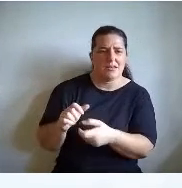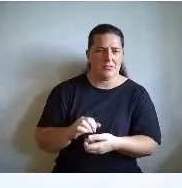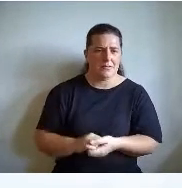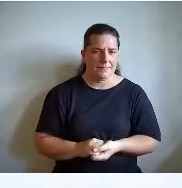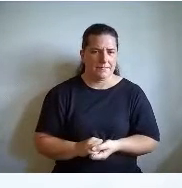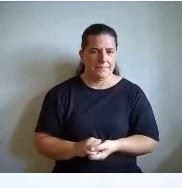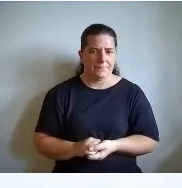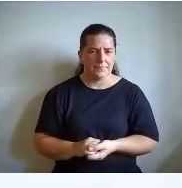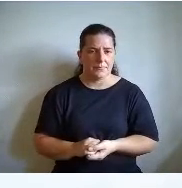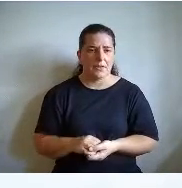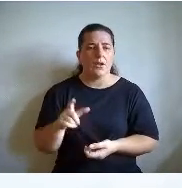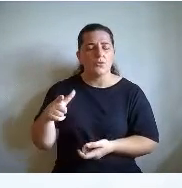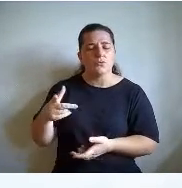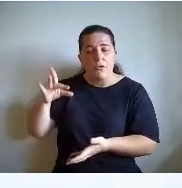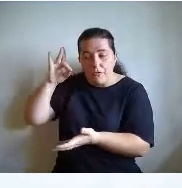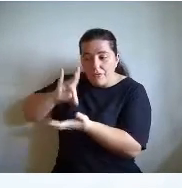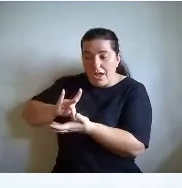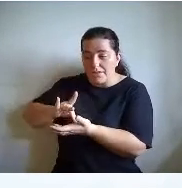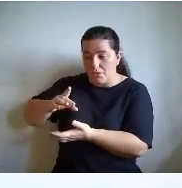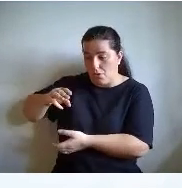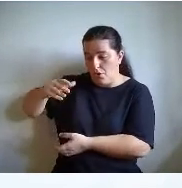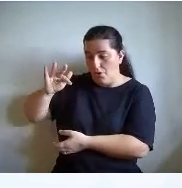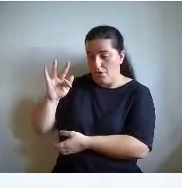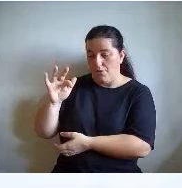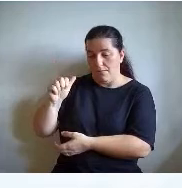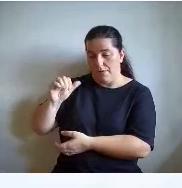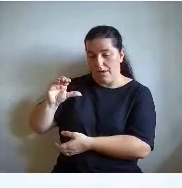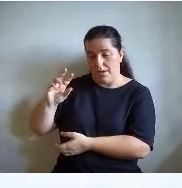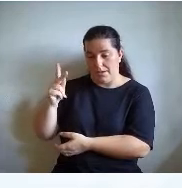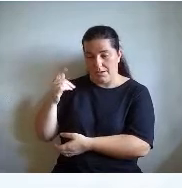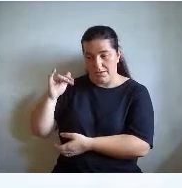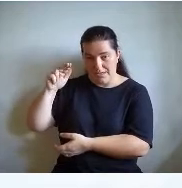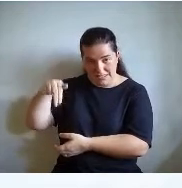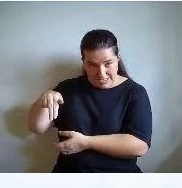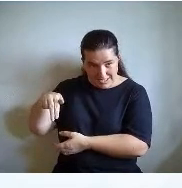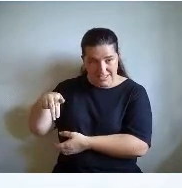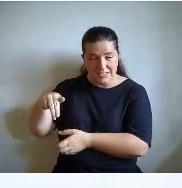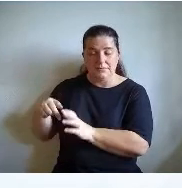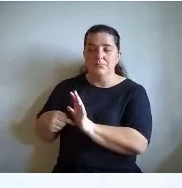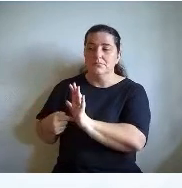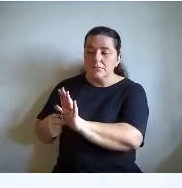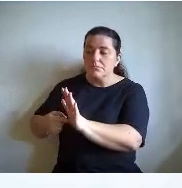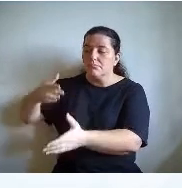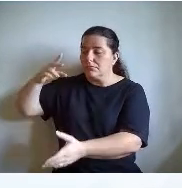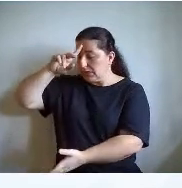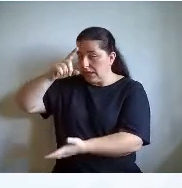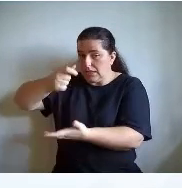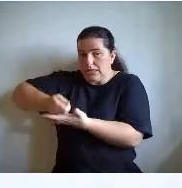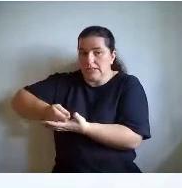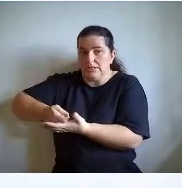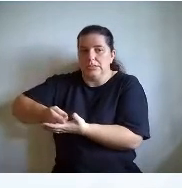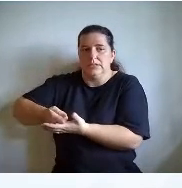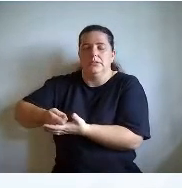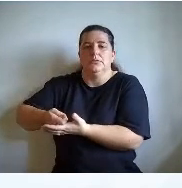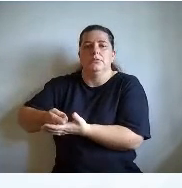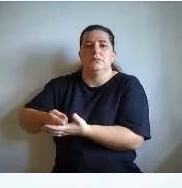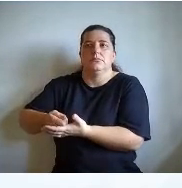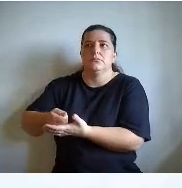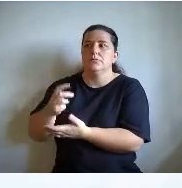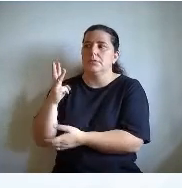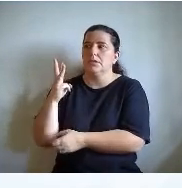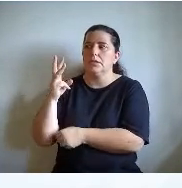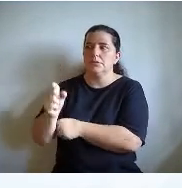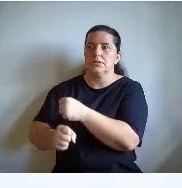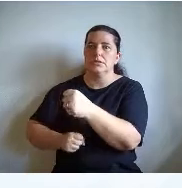ter feito essa justiça, embora tardia, né? 3 anos depois, enfim, mas devolve